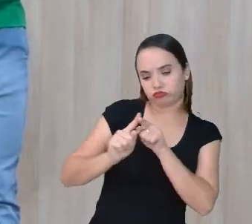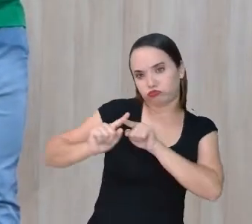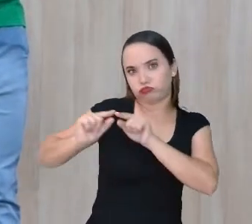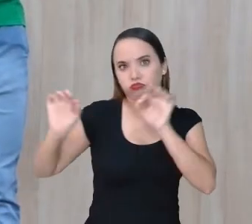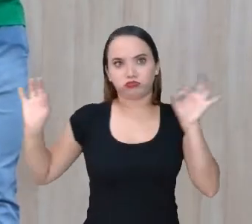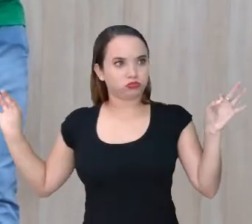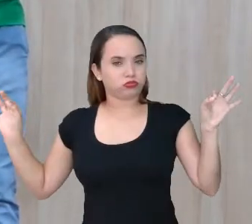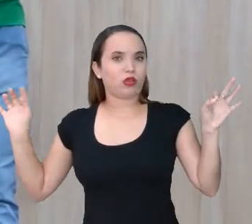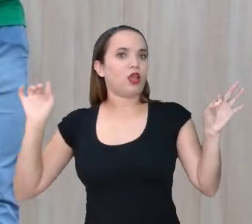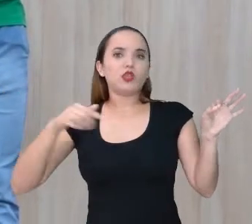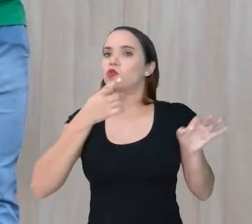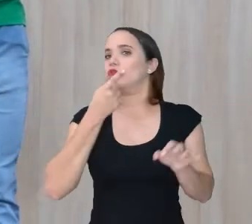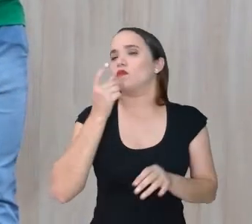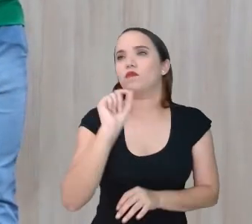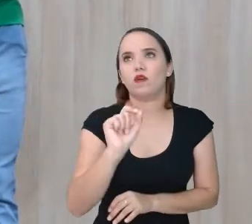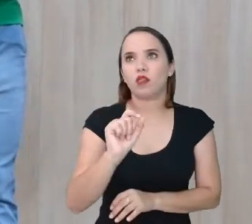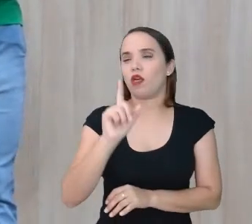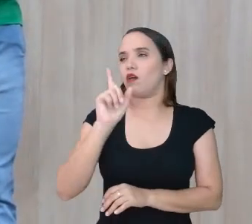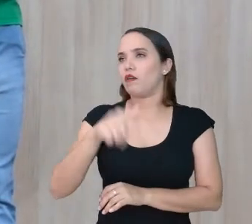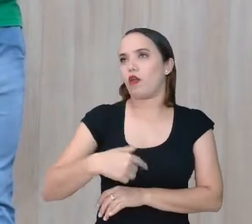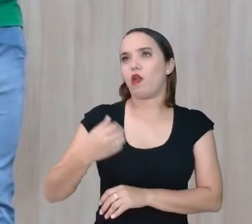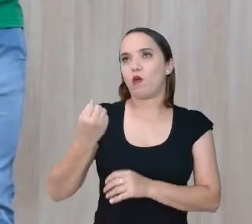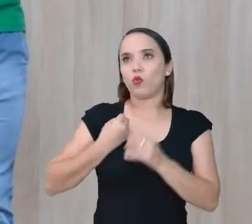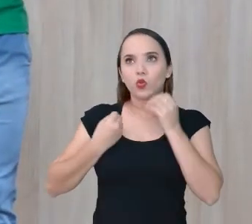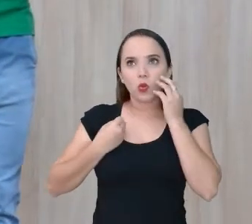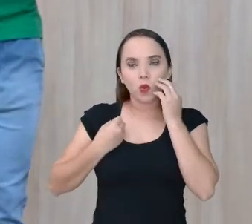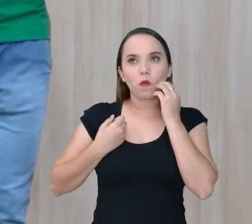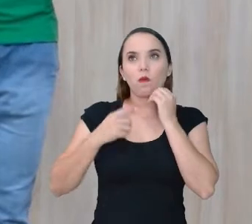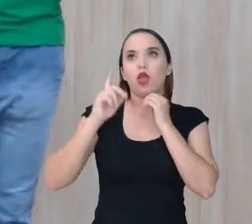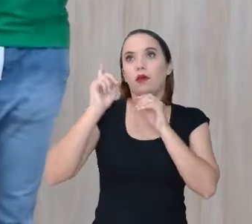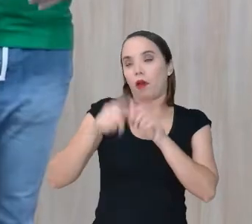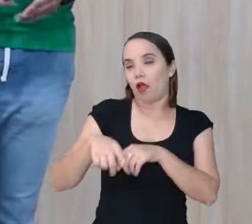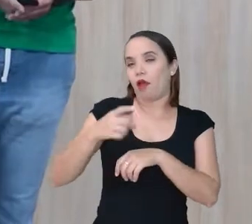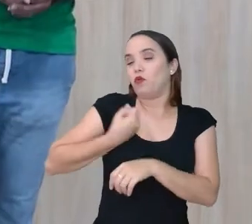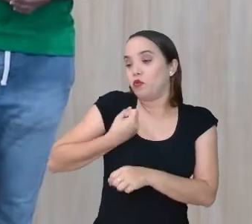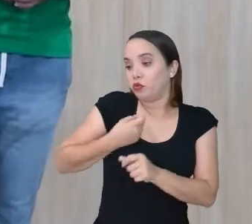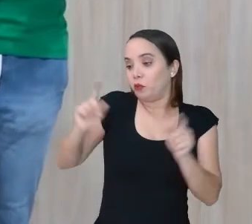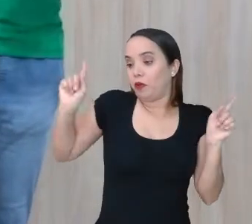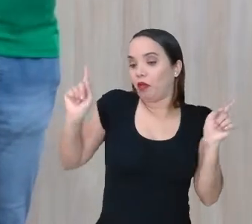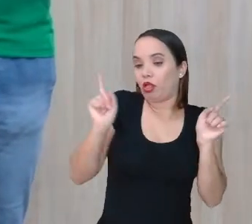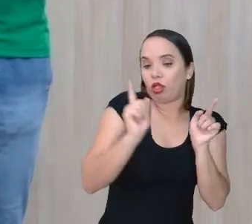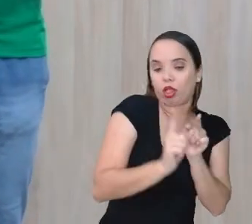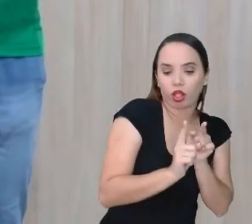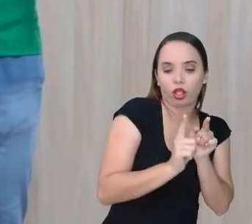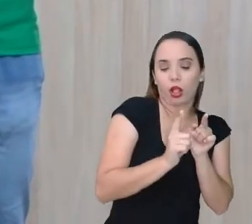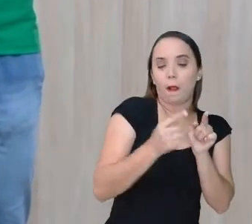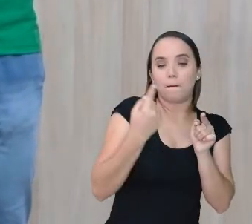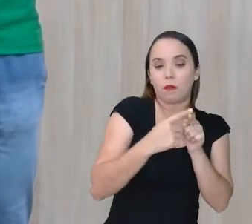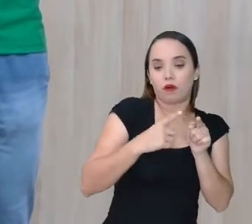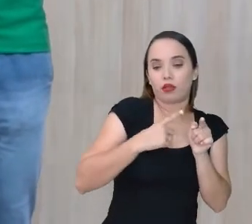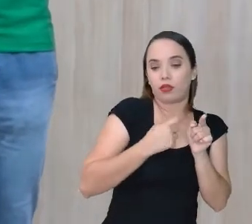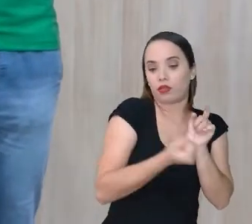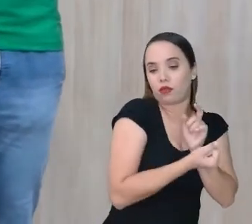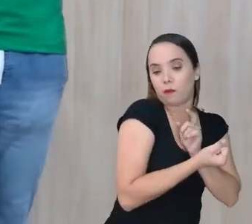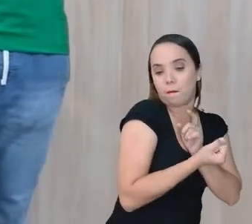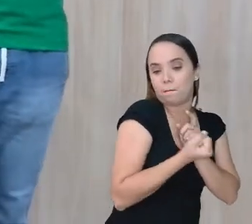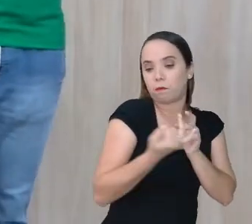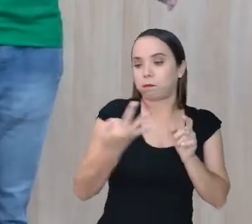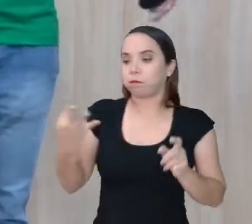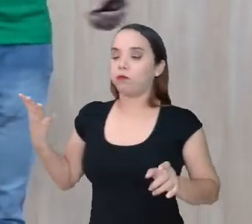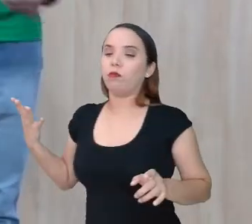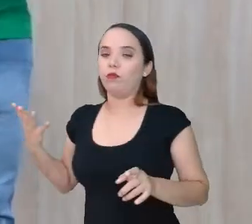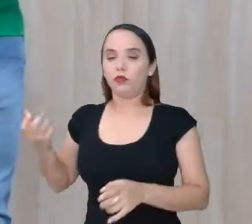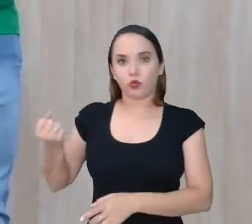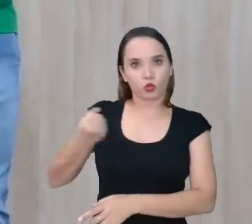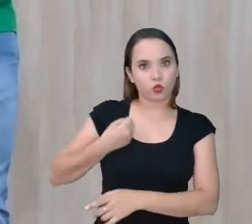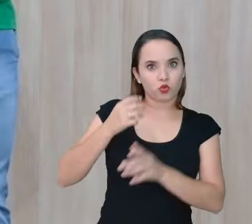A gente não diz que esses números eles são muito grandes ou muito pequenos de acordo com a quantidade de algarismos que apresentam, certo?